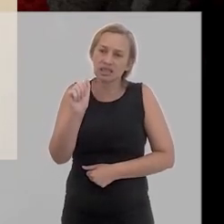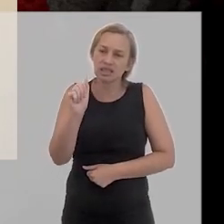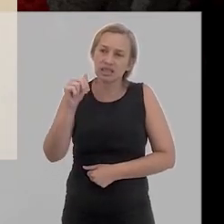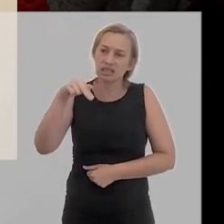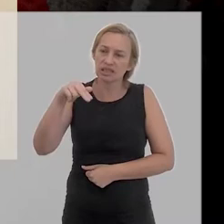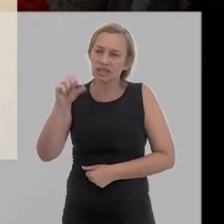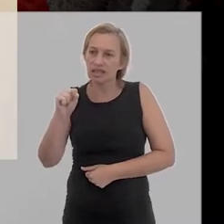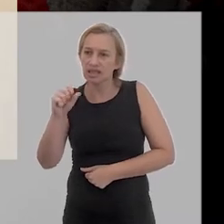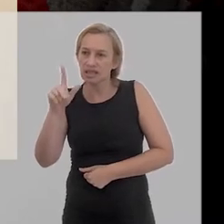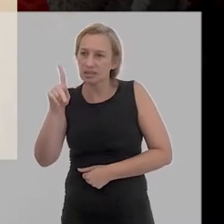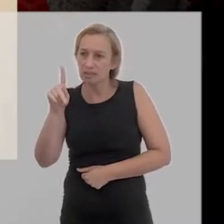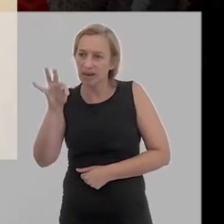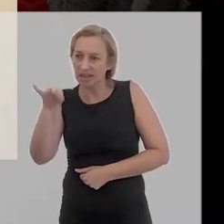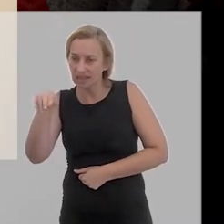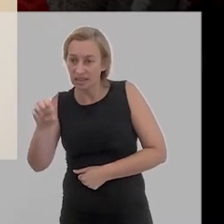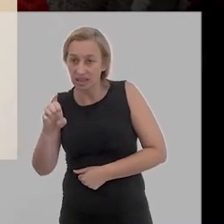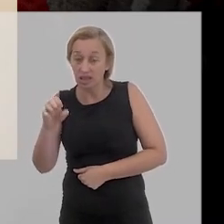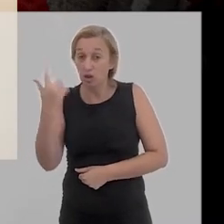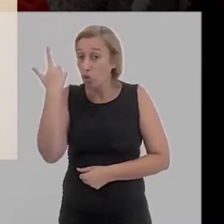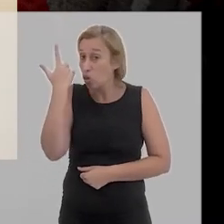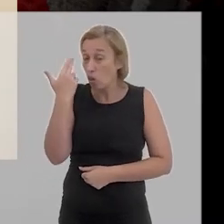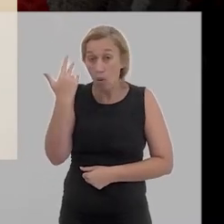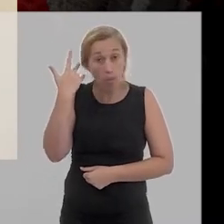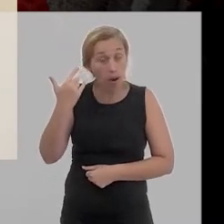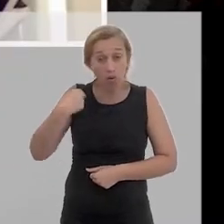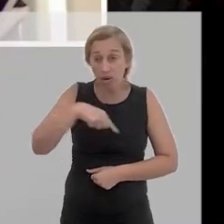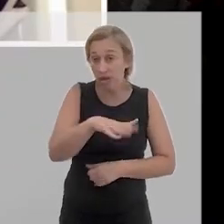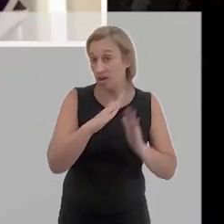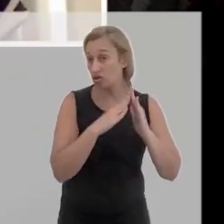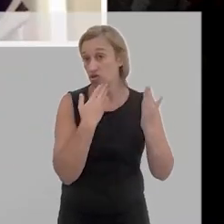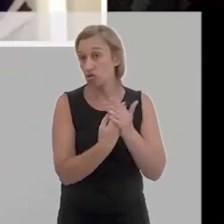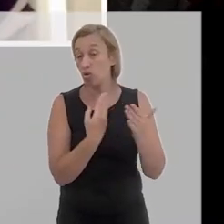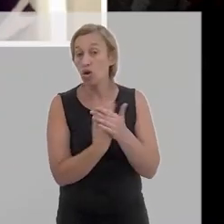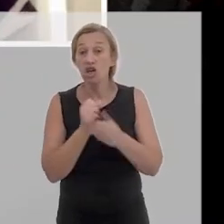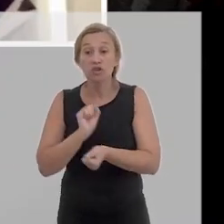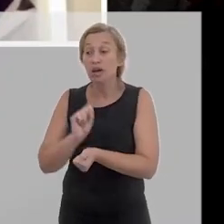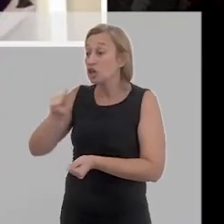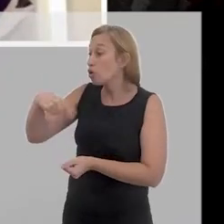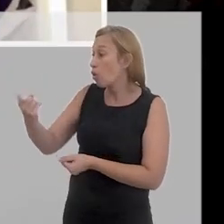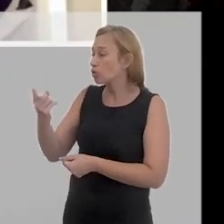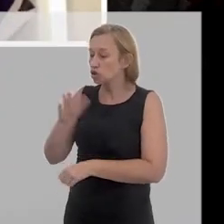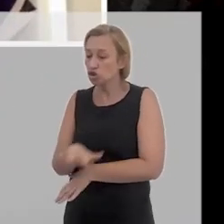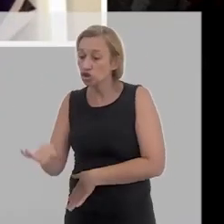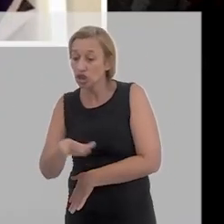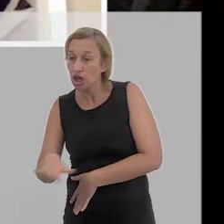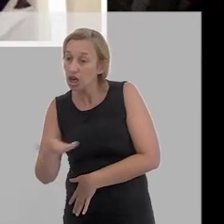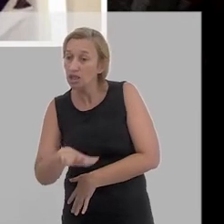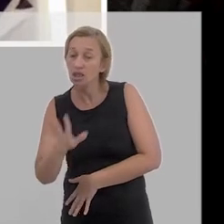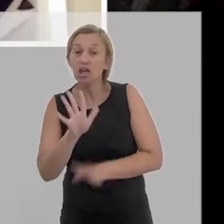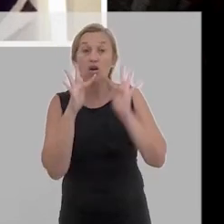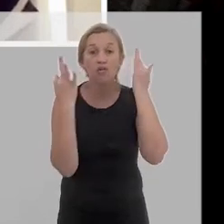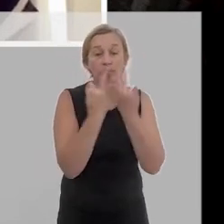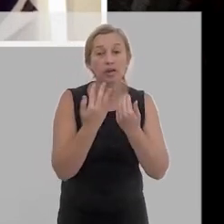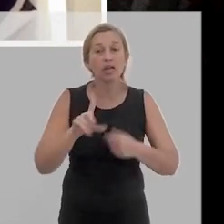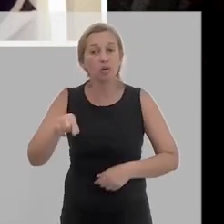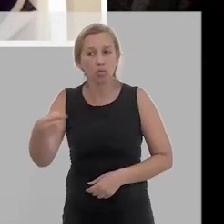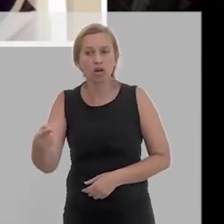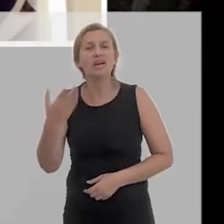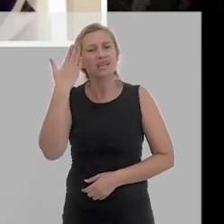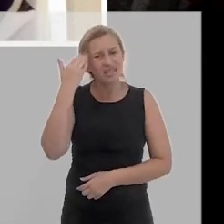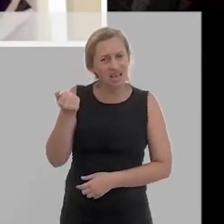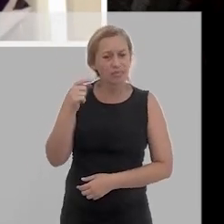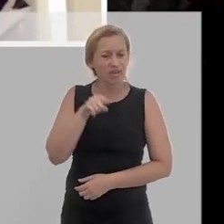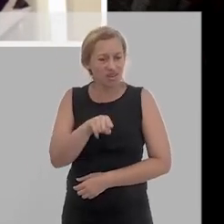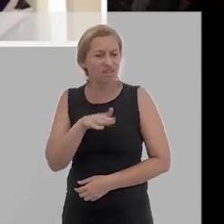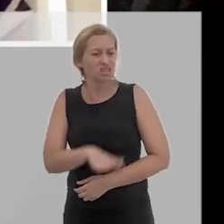exemplo, um transplantado frequenta uma sala de aula normalmente. E aí, o que que a gente pode esperar das outras crianças e das